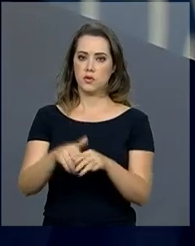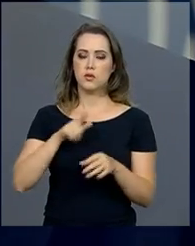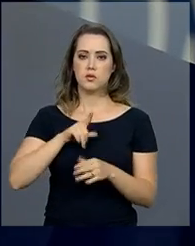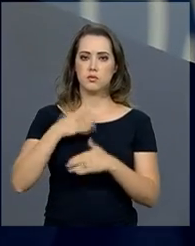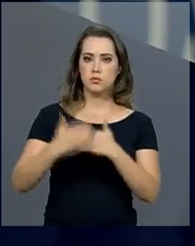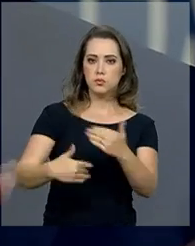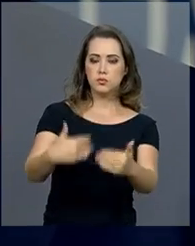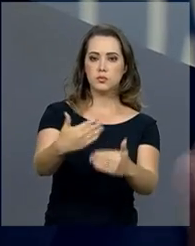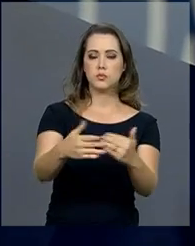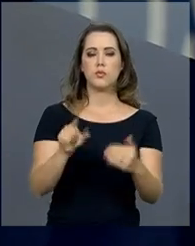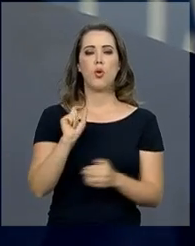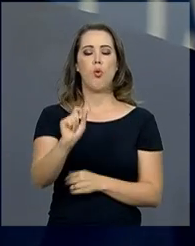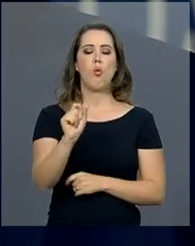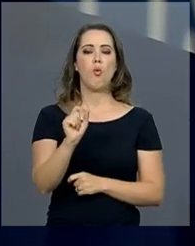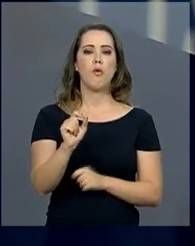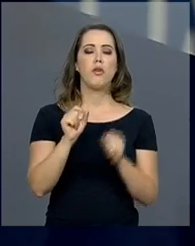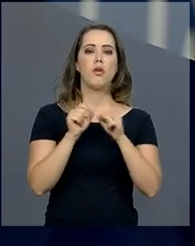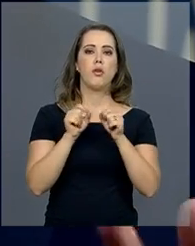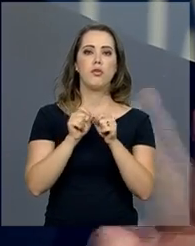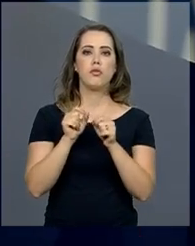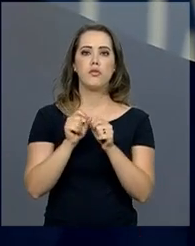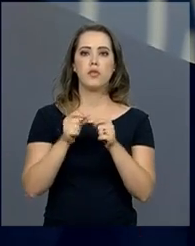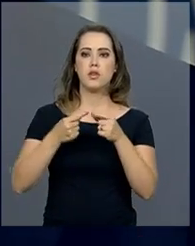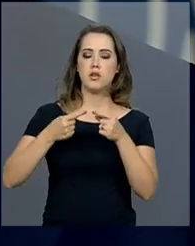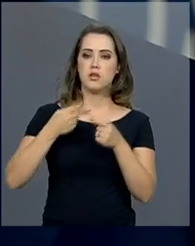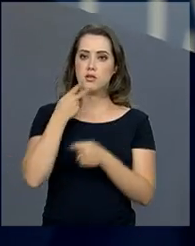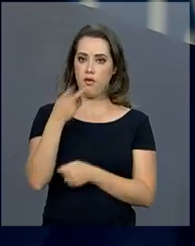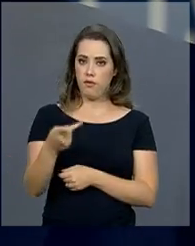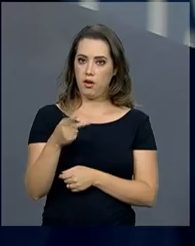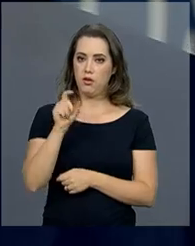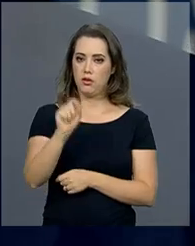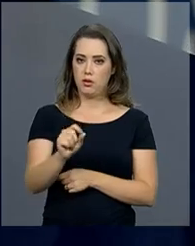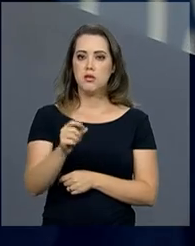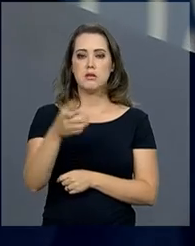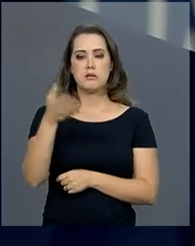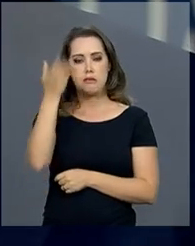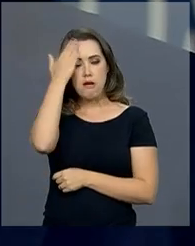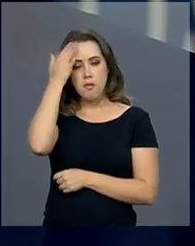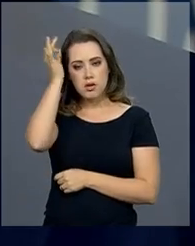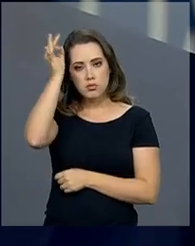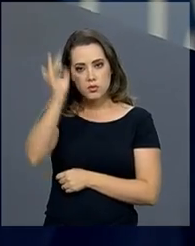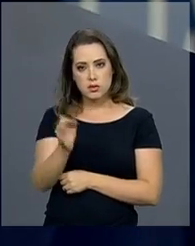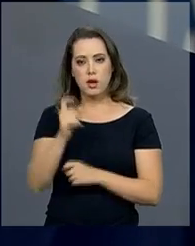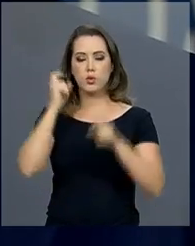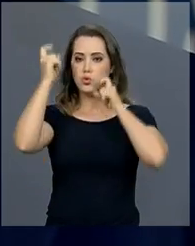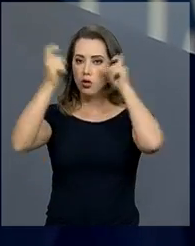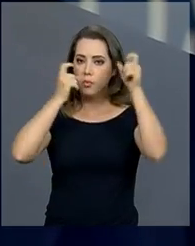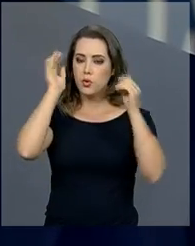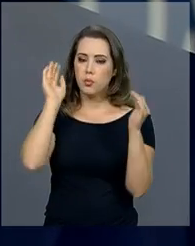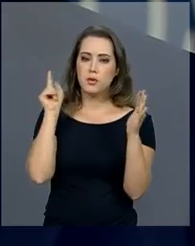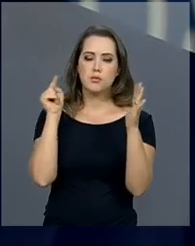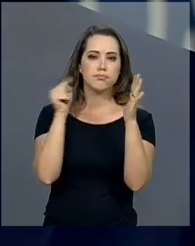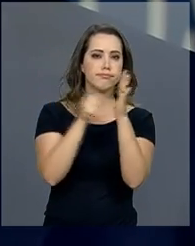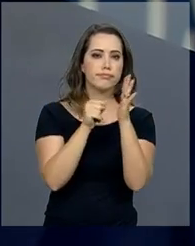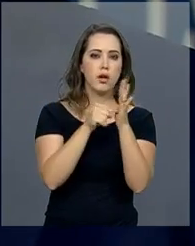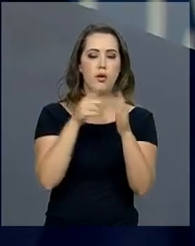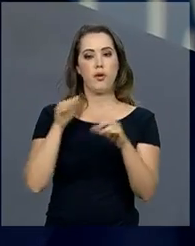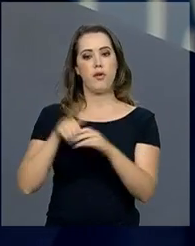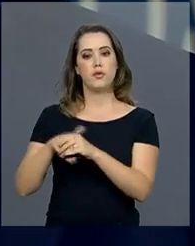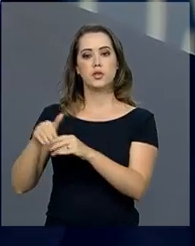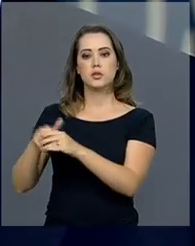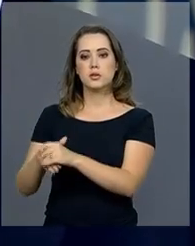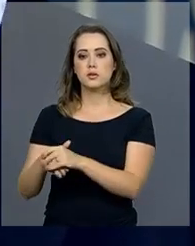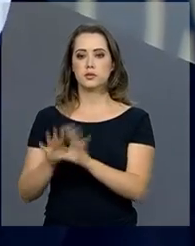atravessando o que eu fiz no discurso consciente e consciente de que uma das preocupações centrais é exatamente em função das eleições e olhe